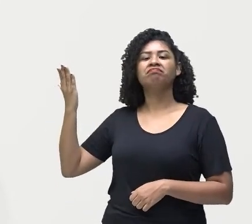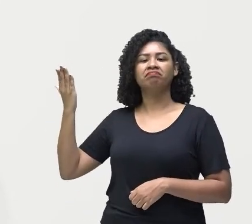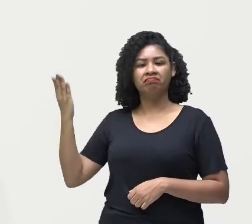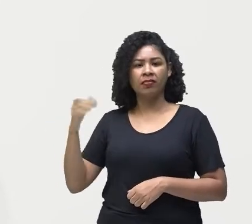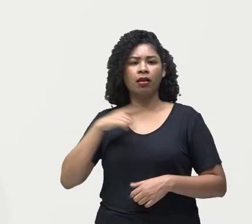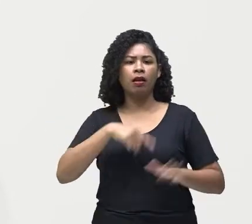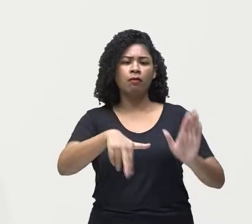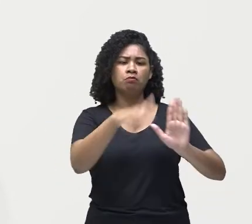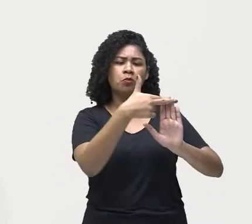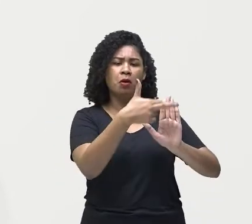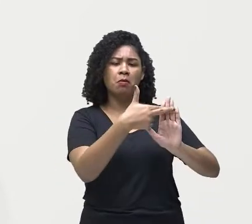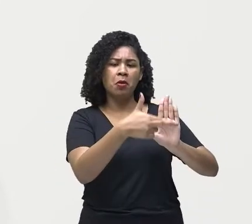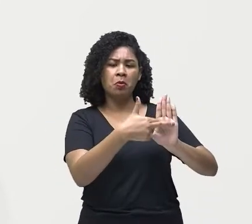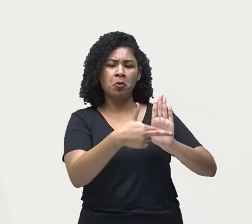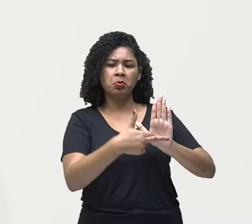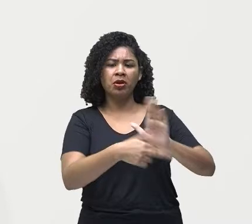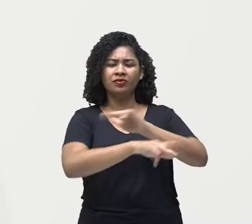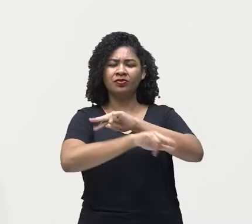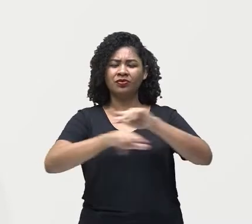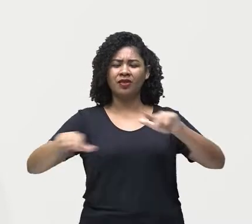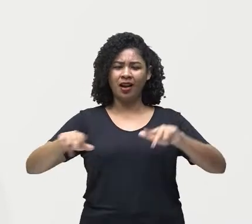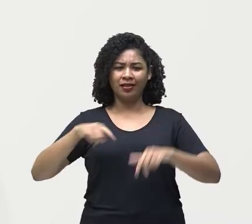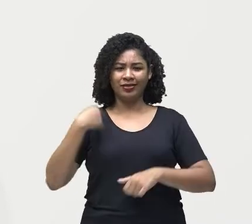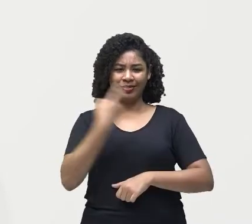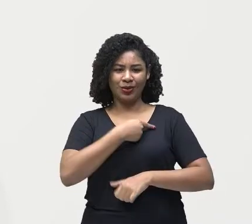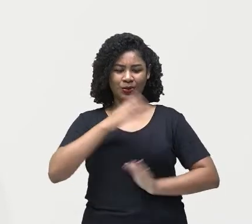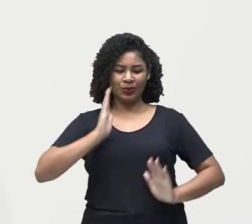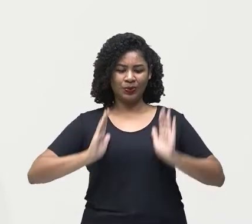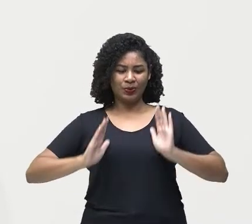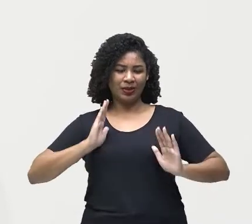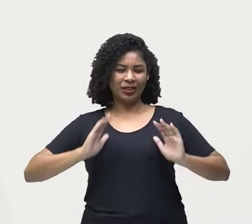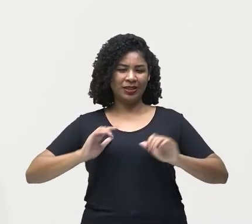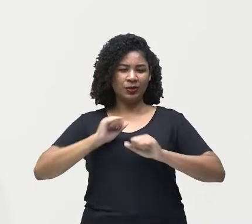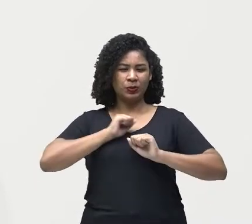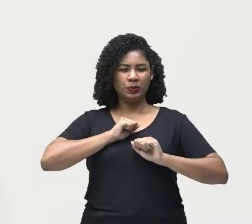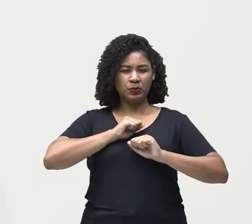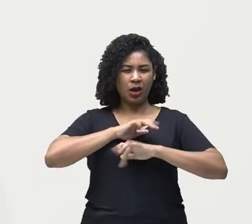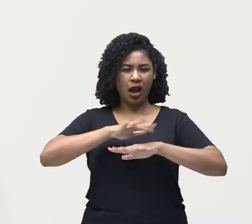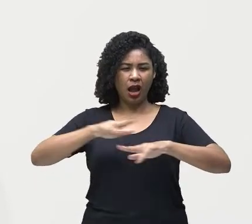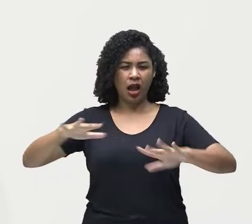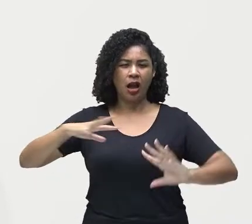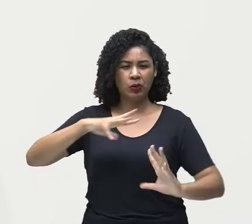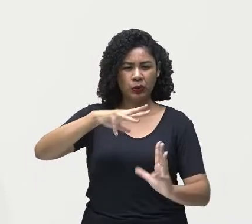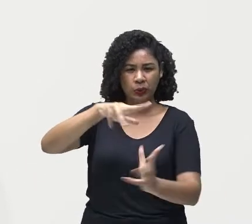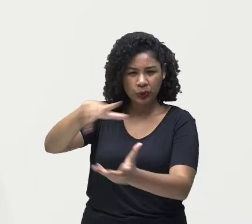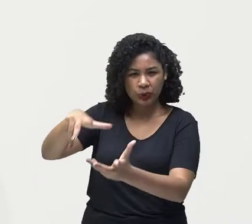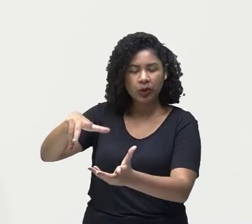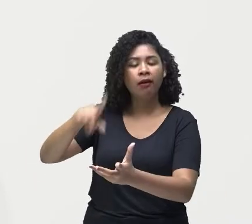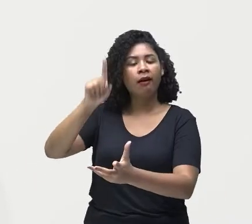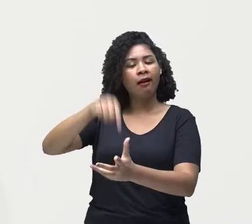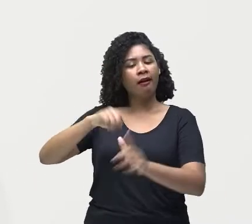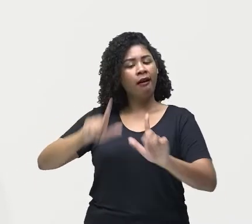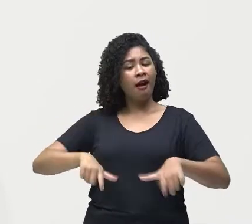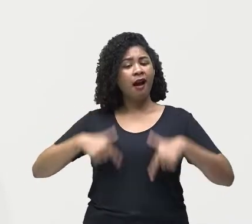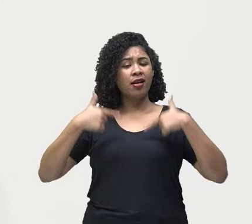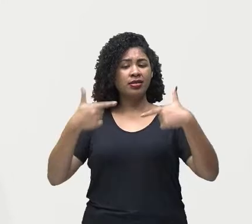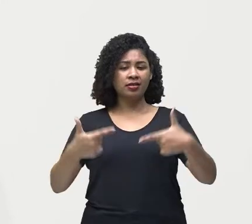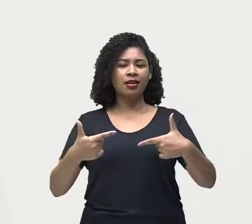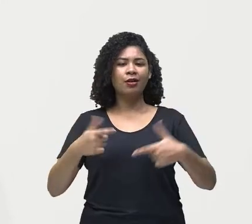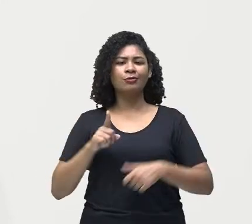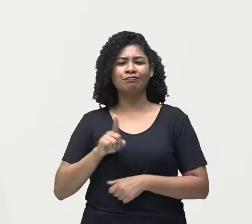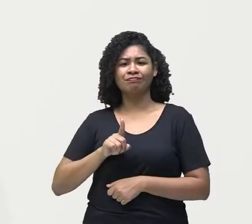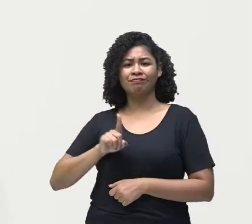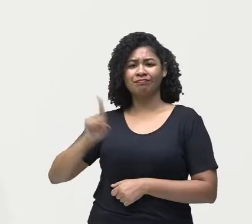protocolos que nós adotamos durante o período da pandemia, que são atitudes que não